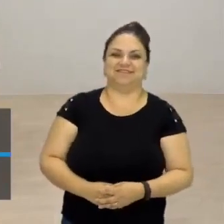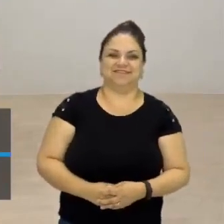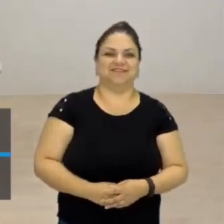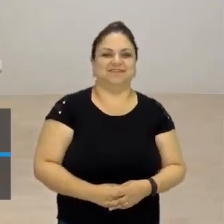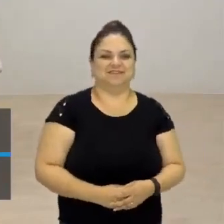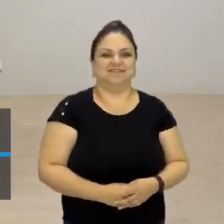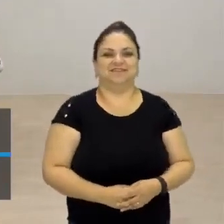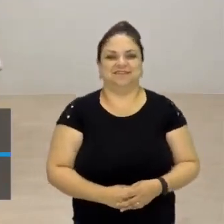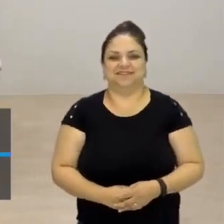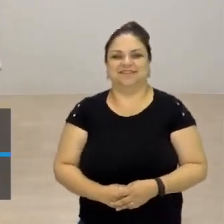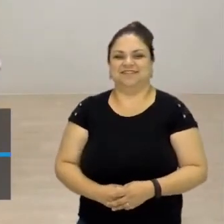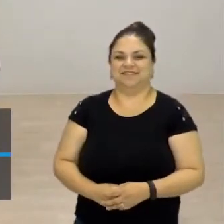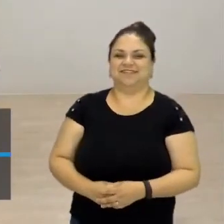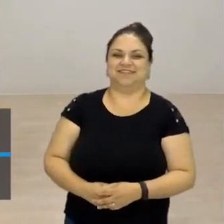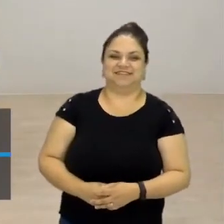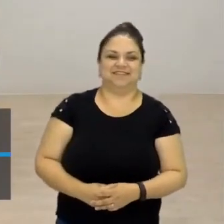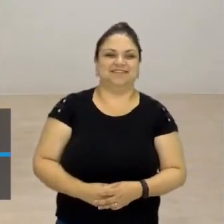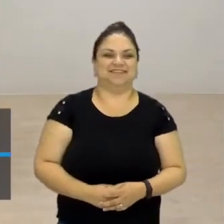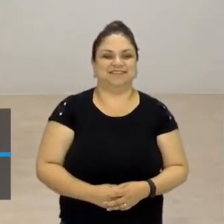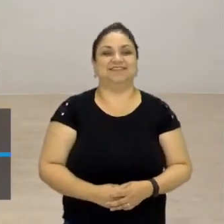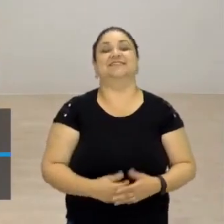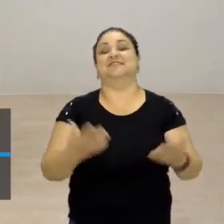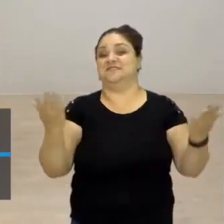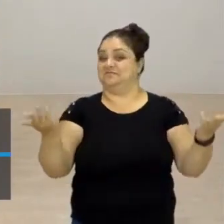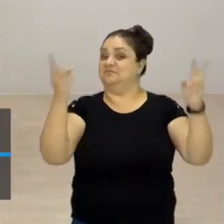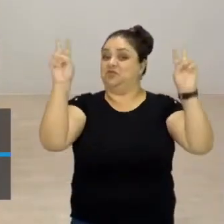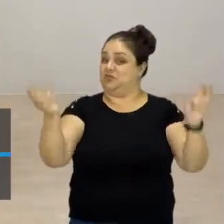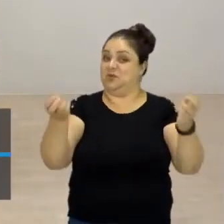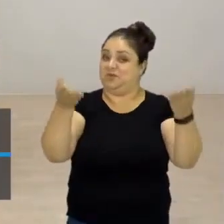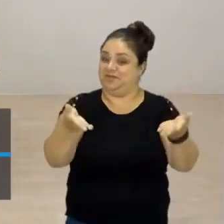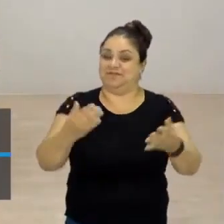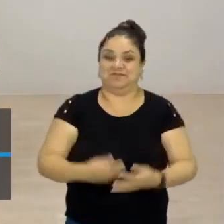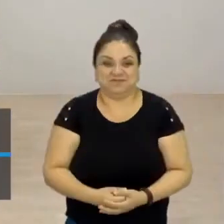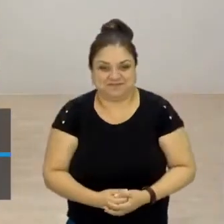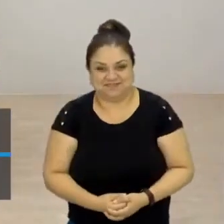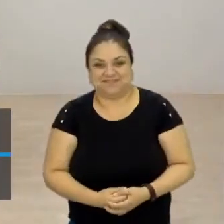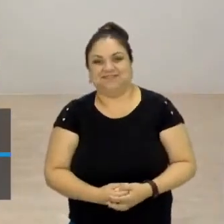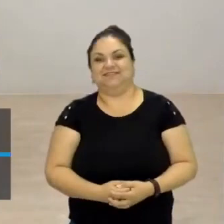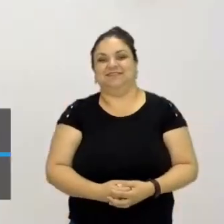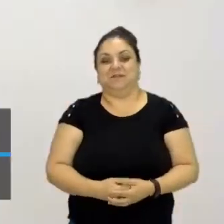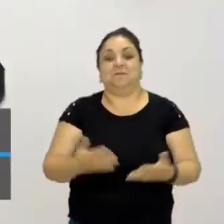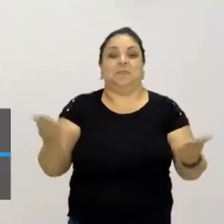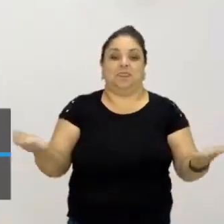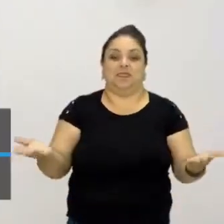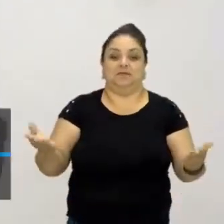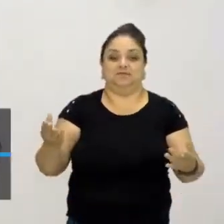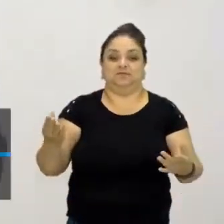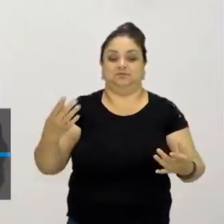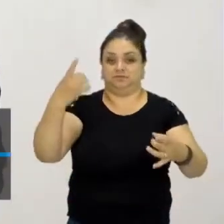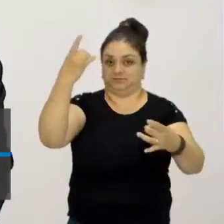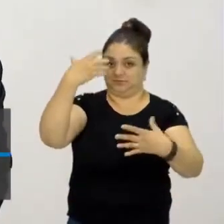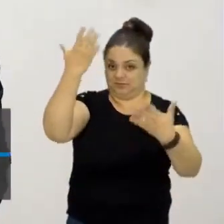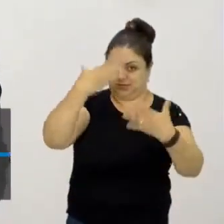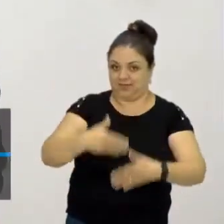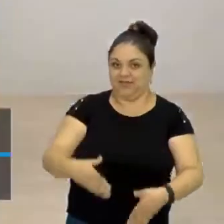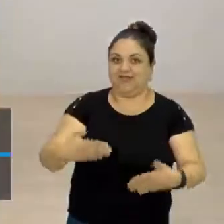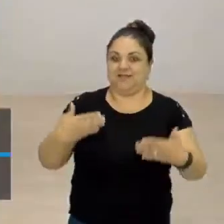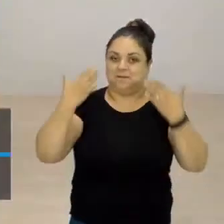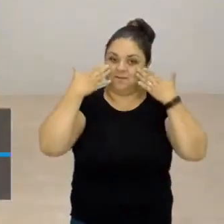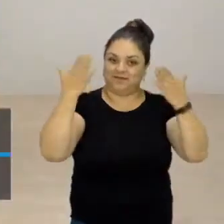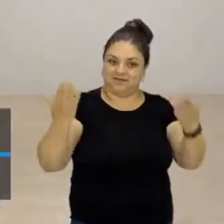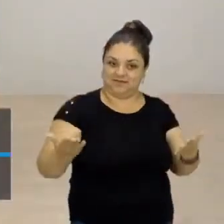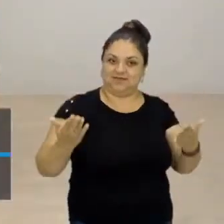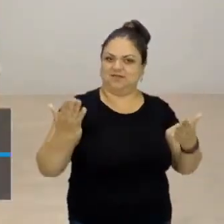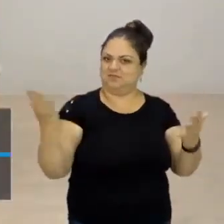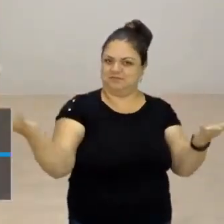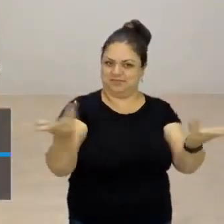Isso, e é sobre isso. Vamos dar aula, vamos dar aula. E é sobre isso. Para você, isso foi, essa performance foi para a Giovana. Foi uma